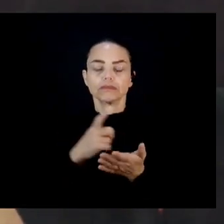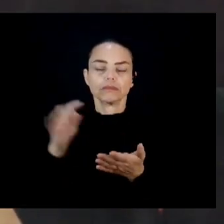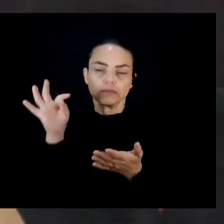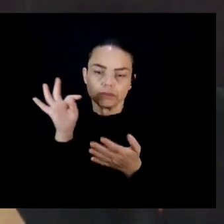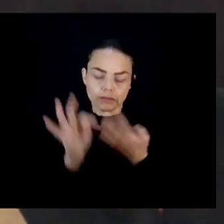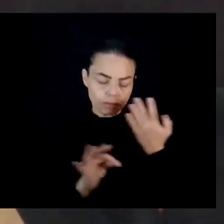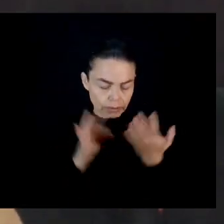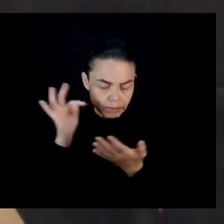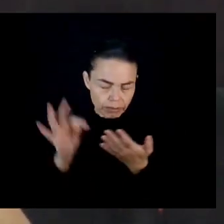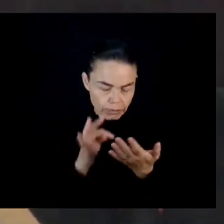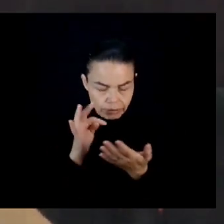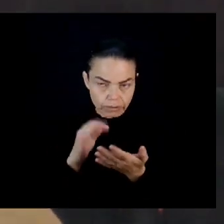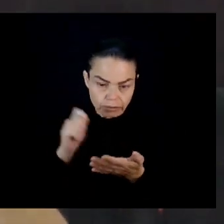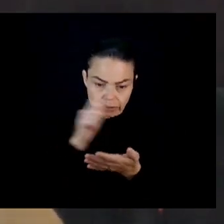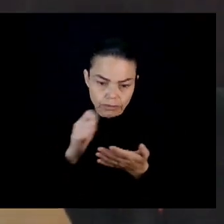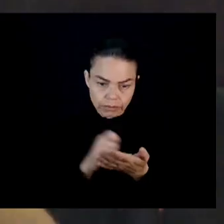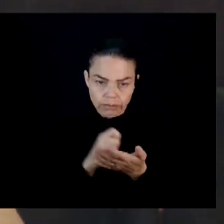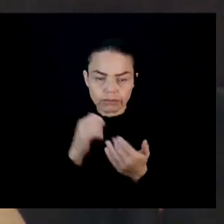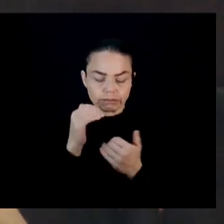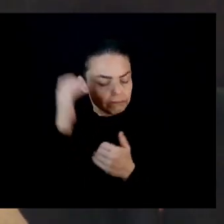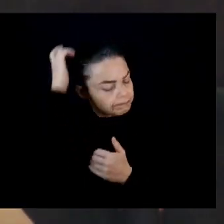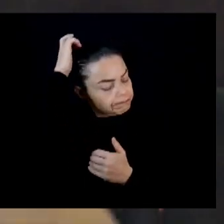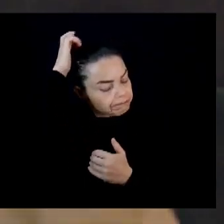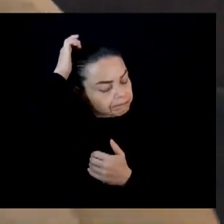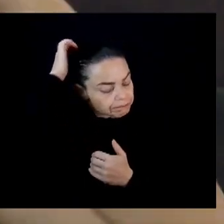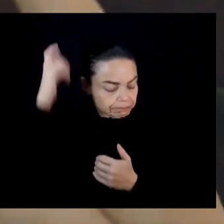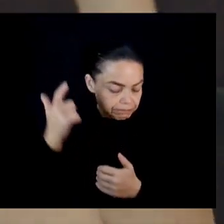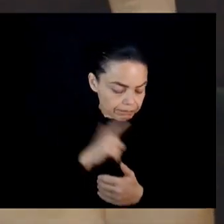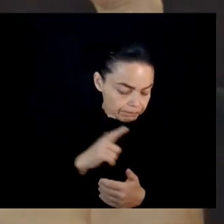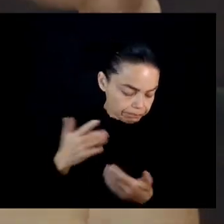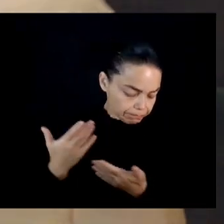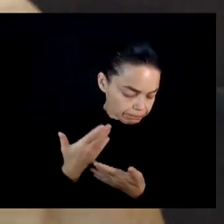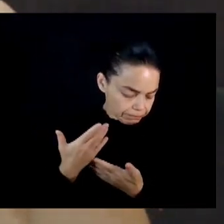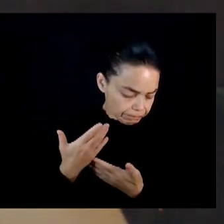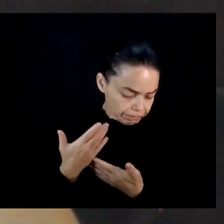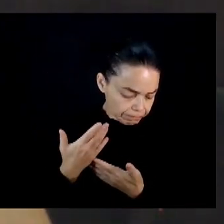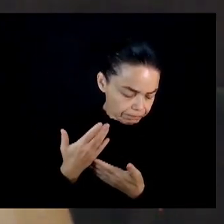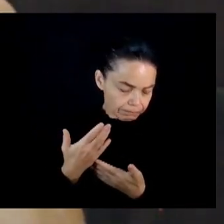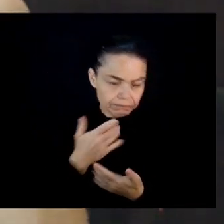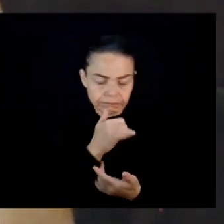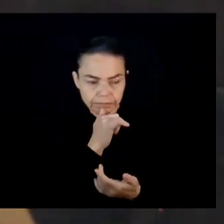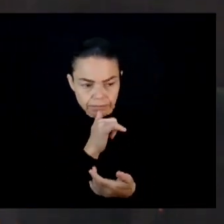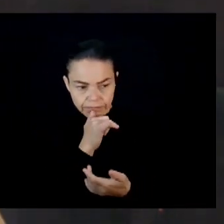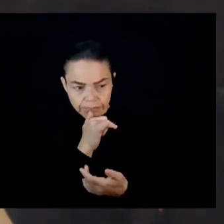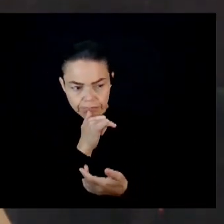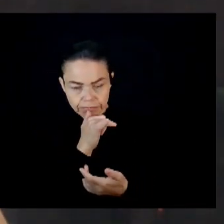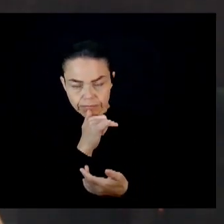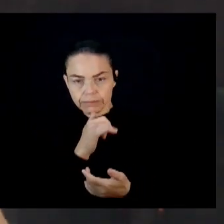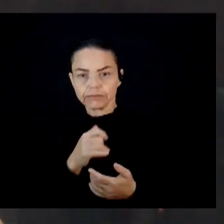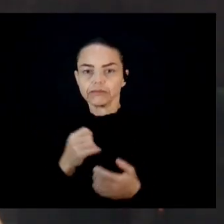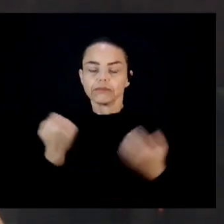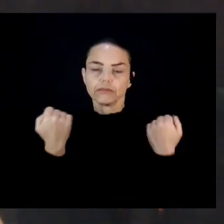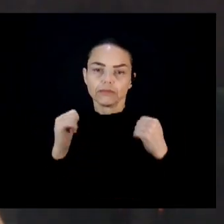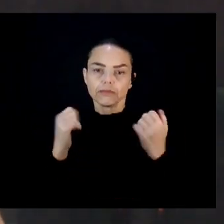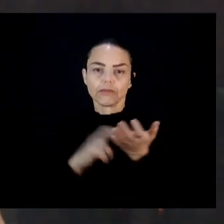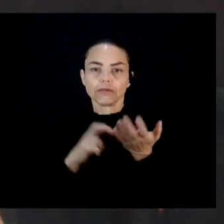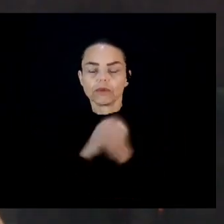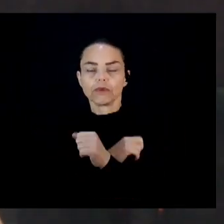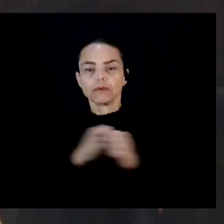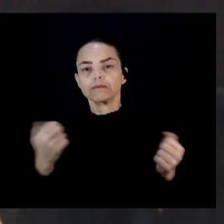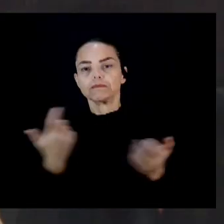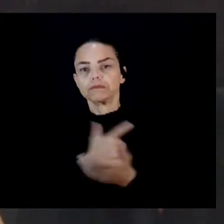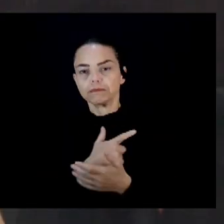sua progressão. Então, assim, hoje eu consegui, por exemplo, se a gente está fazendo atividade de manhã, hoje eu consegui